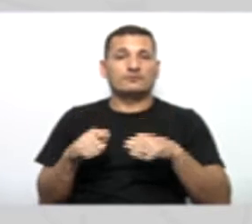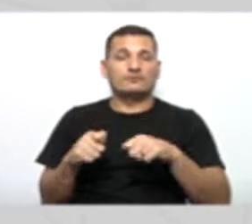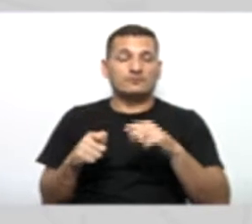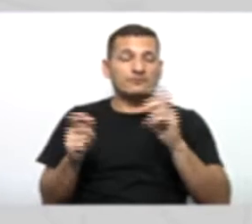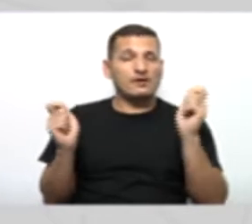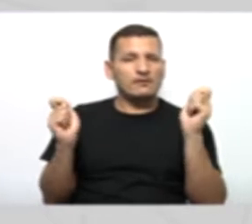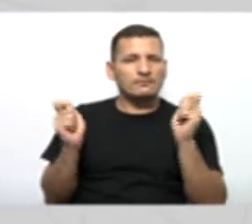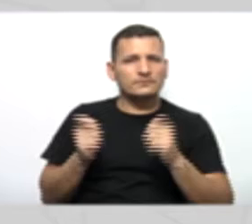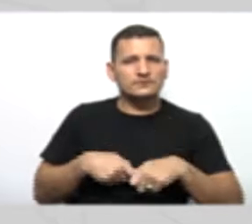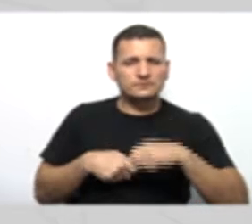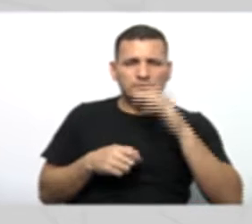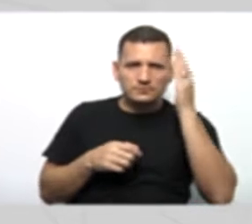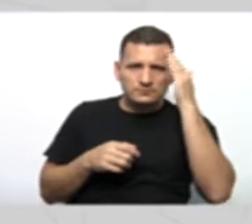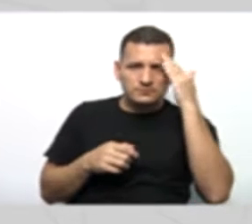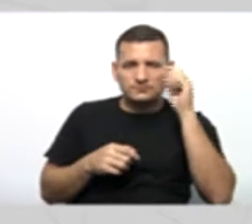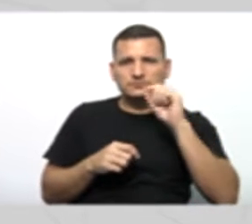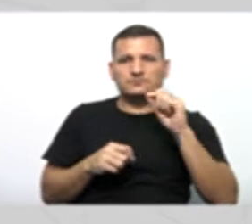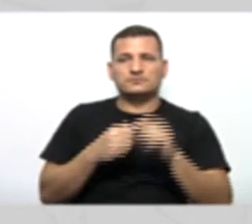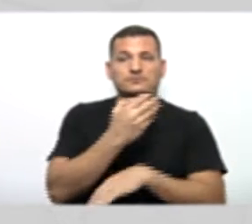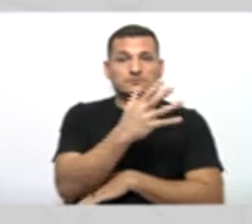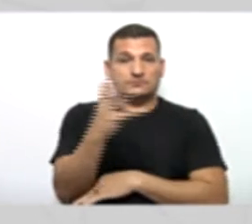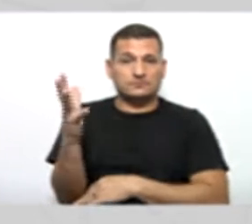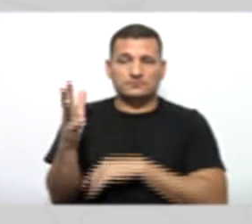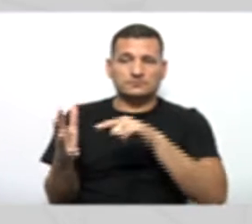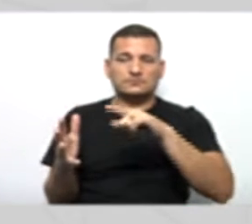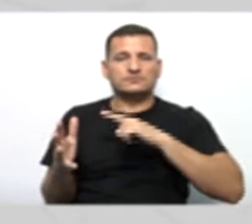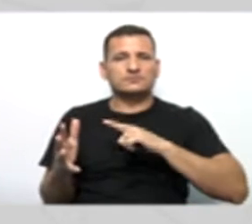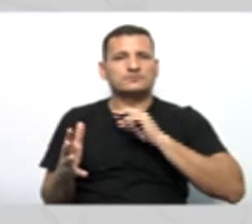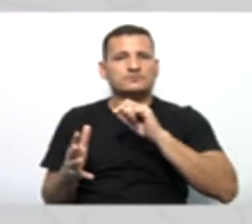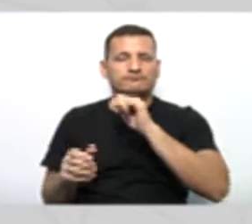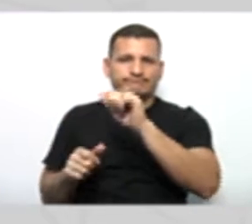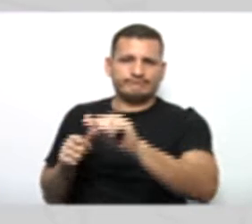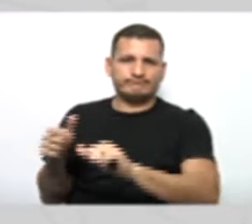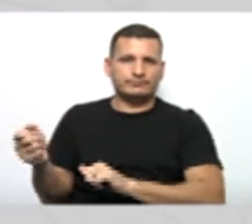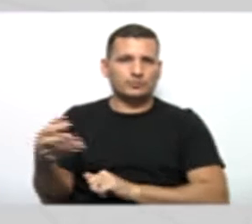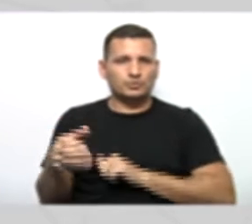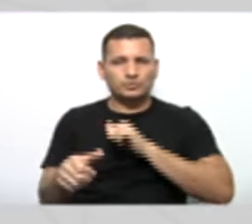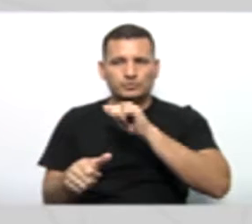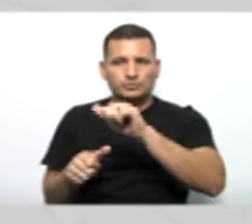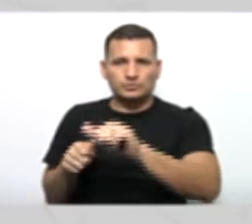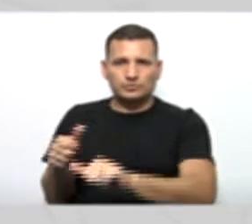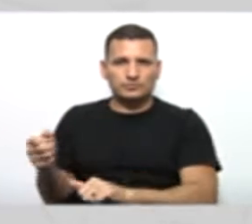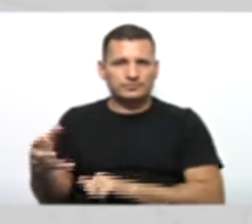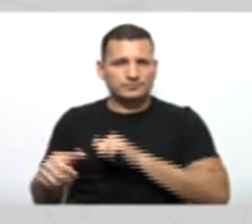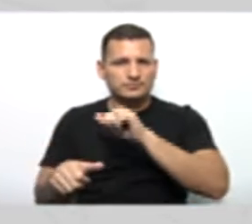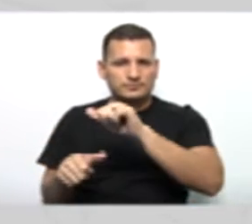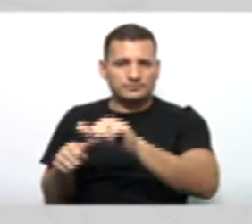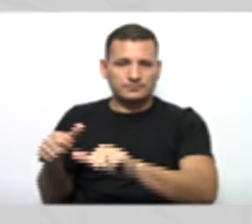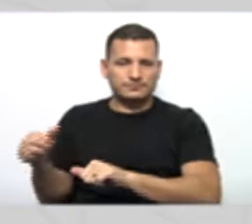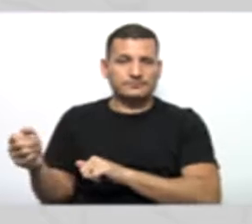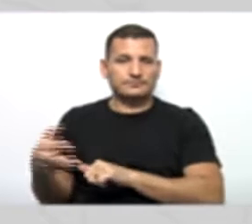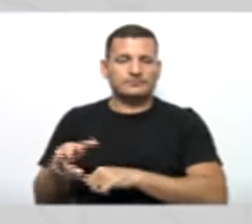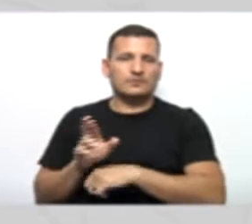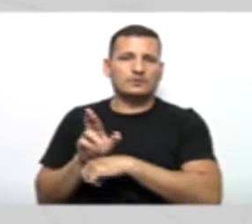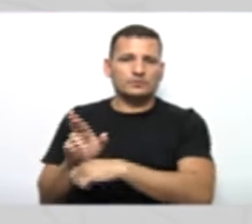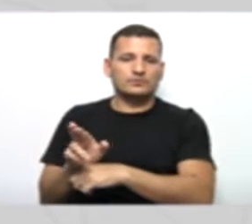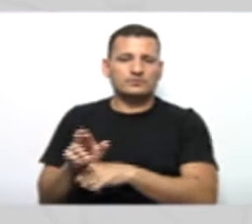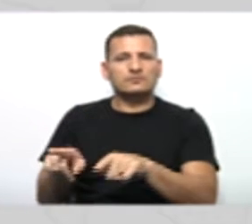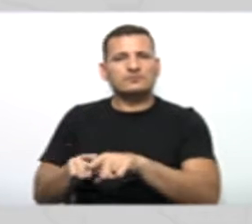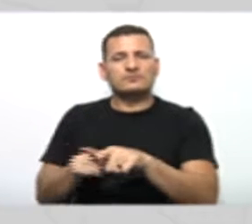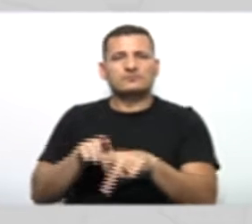que a natureza possui de renovar os seus recursos e as necessidades das populações em